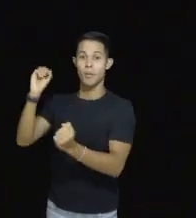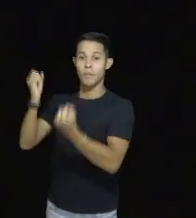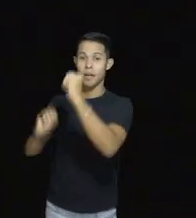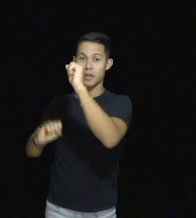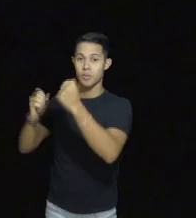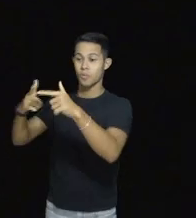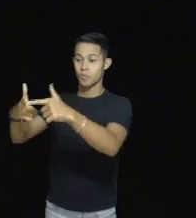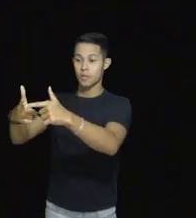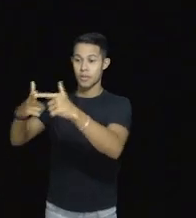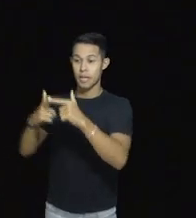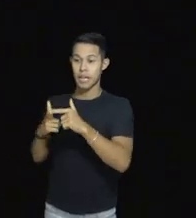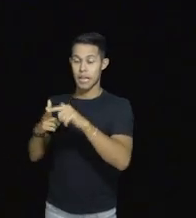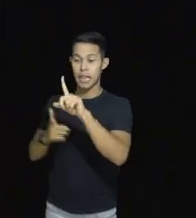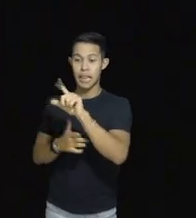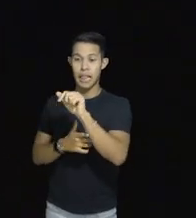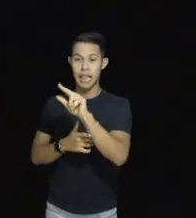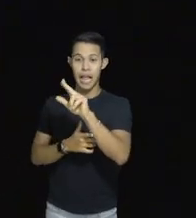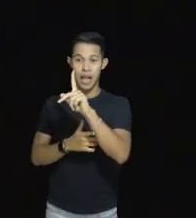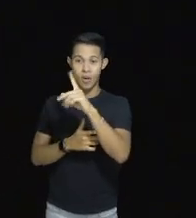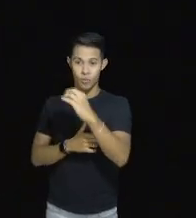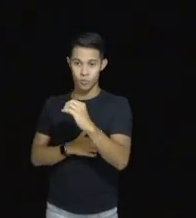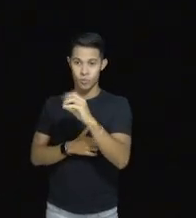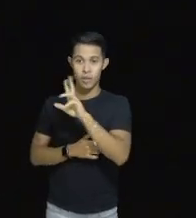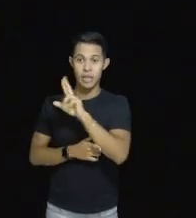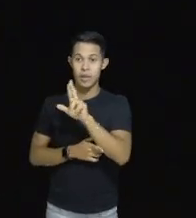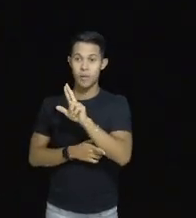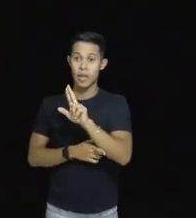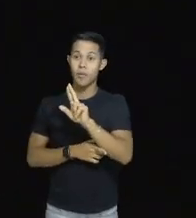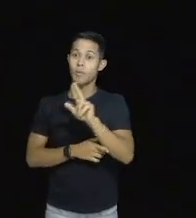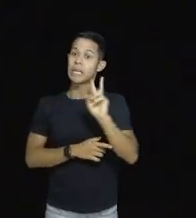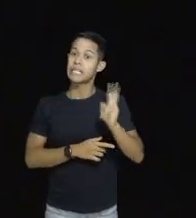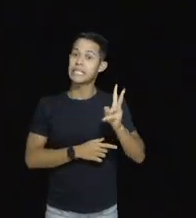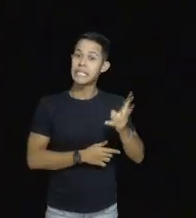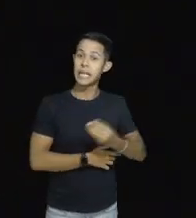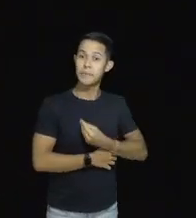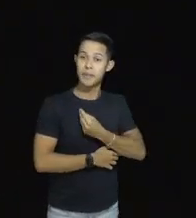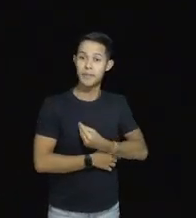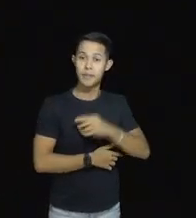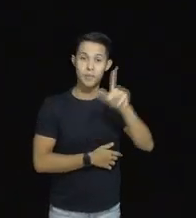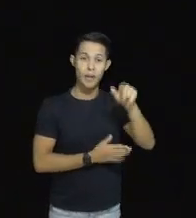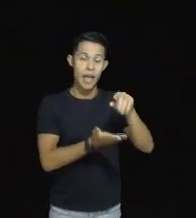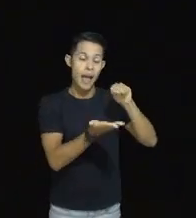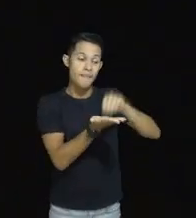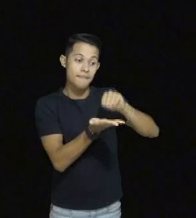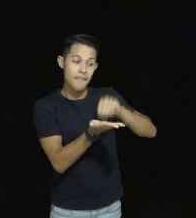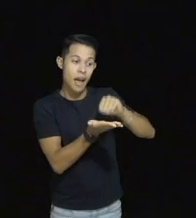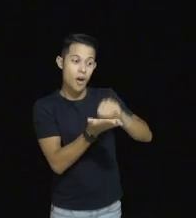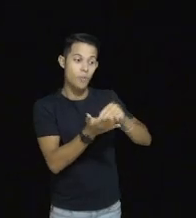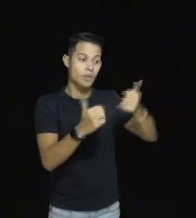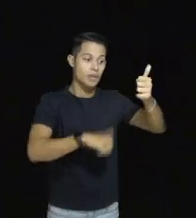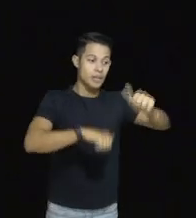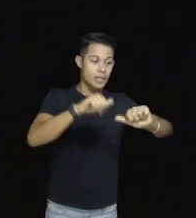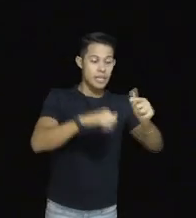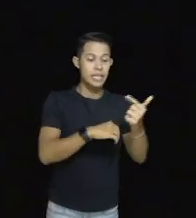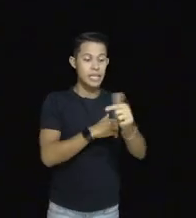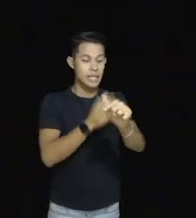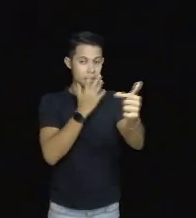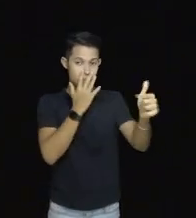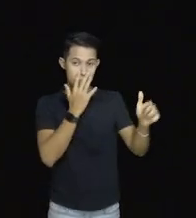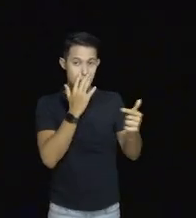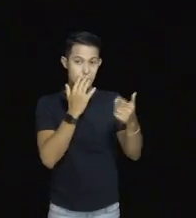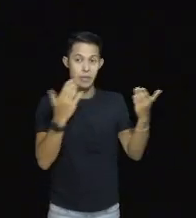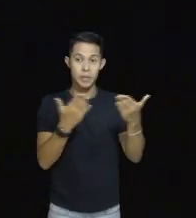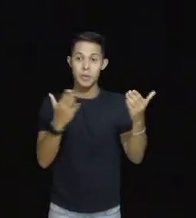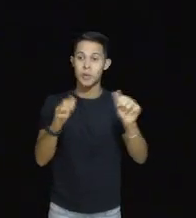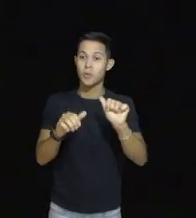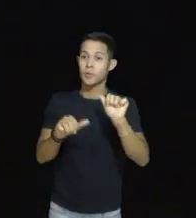existiu foi o não laudo, foi o não procurar, foi o não analisar, foi o não avaliar. E que a gente está fazendo isso hoje melhor, ainda não como